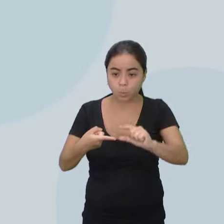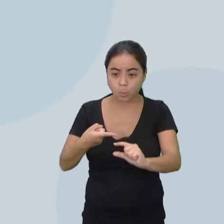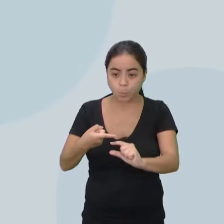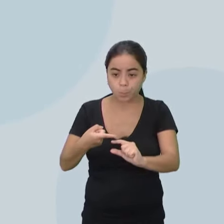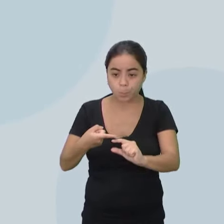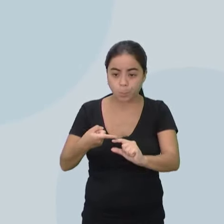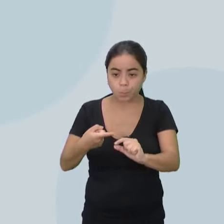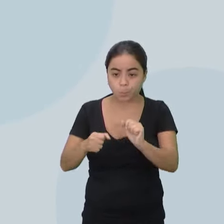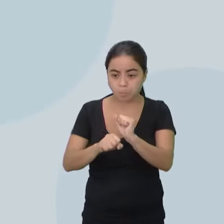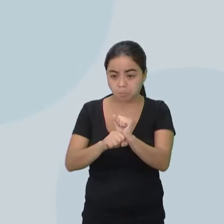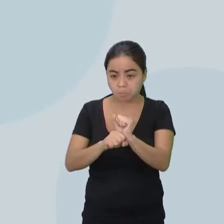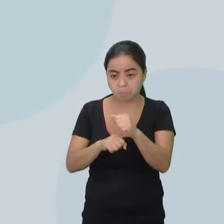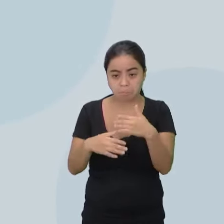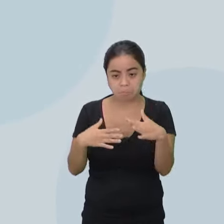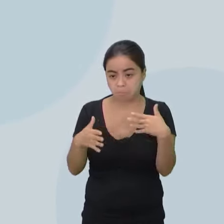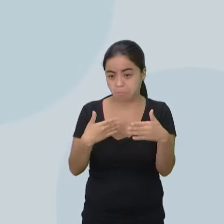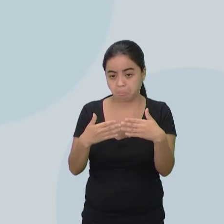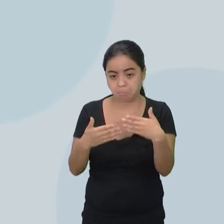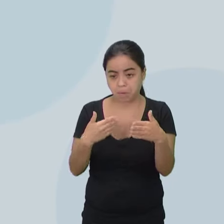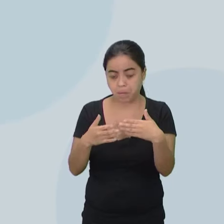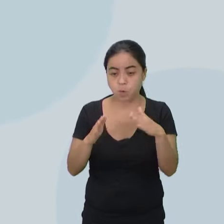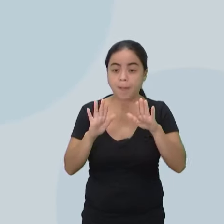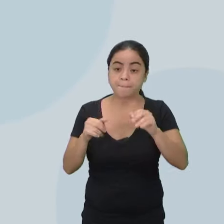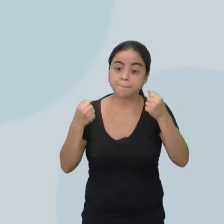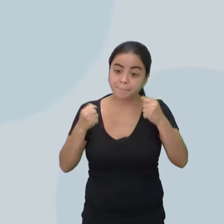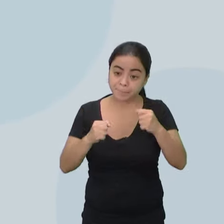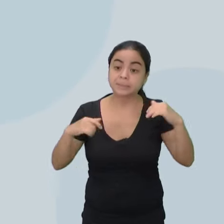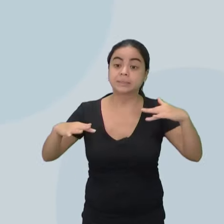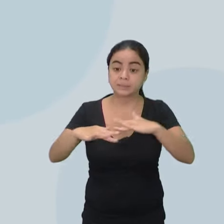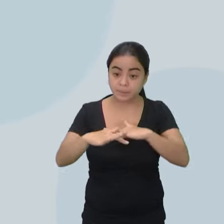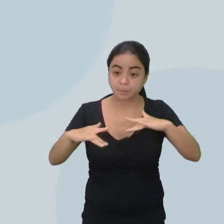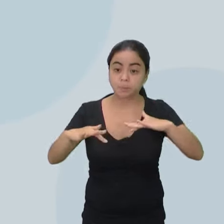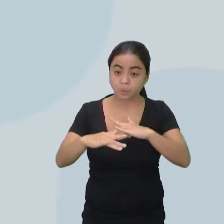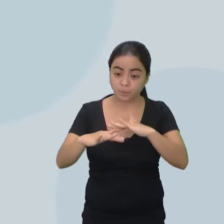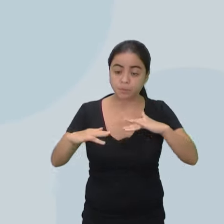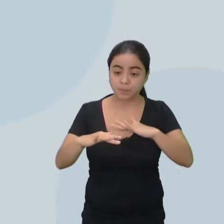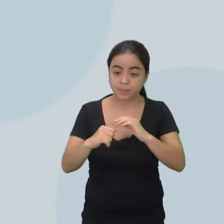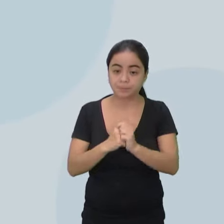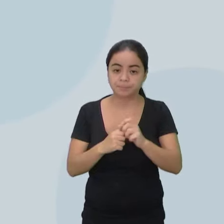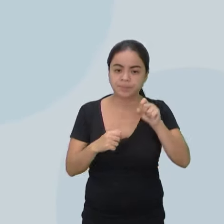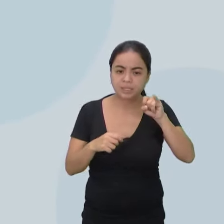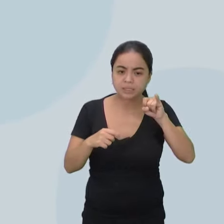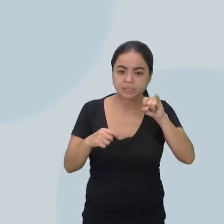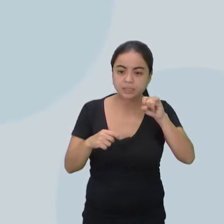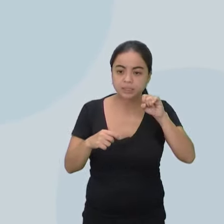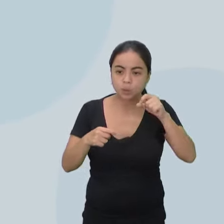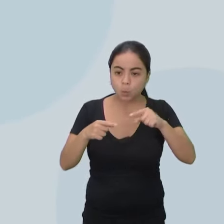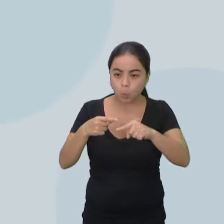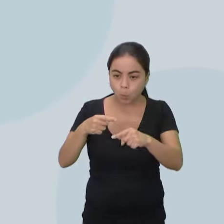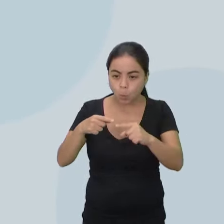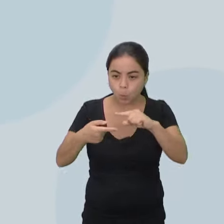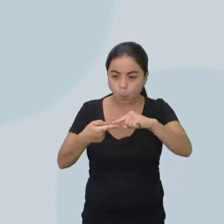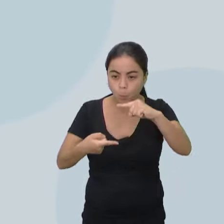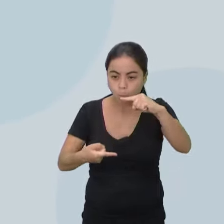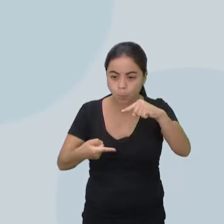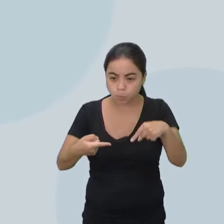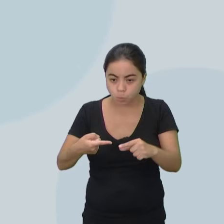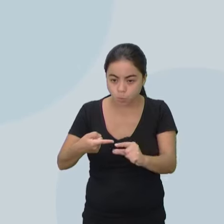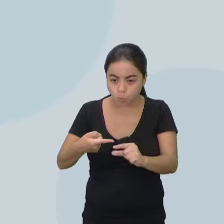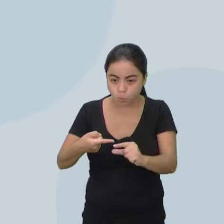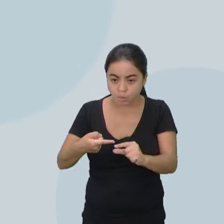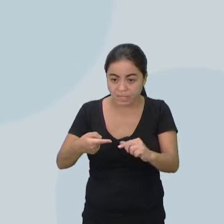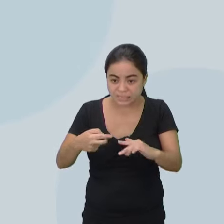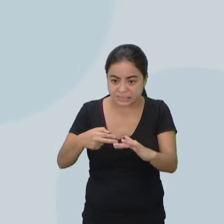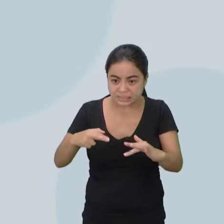o abalo sísmico movimenta a mola e o ímã começa a mexer. Quando o ímã mexe, surge